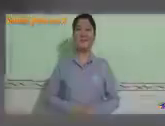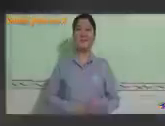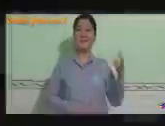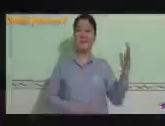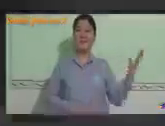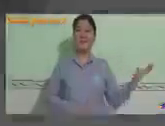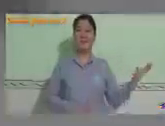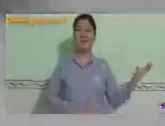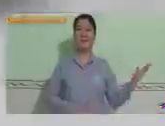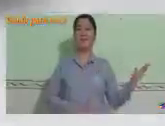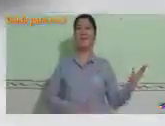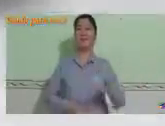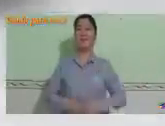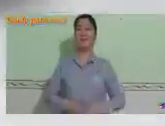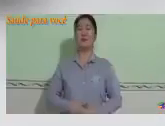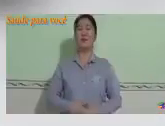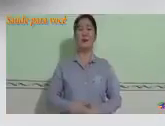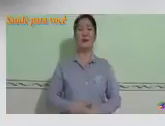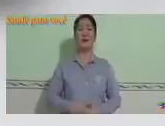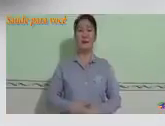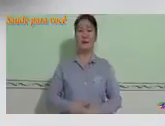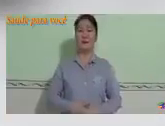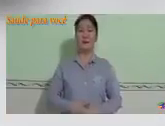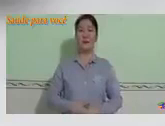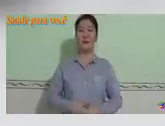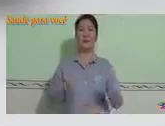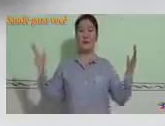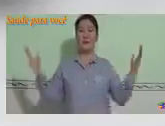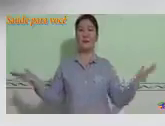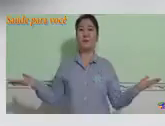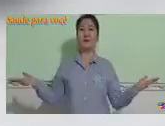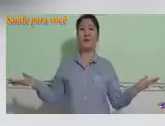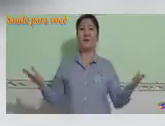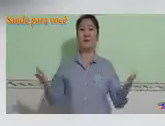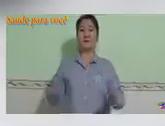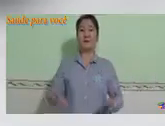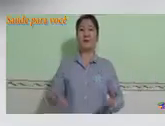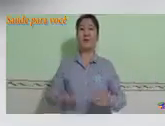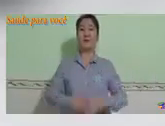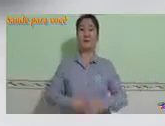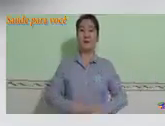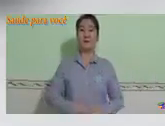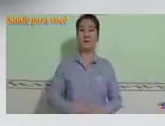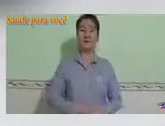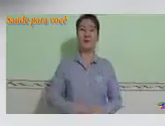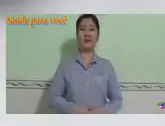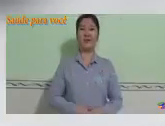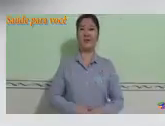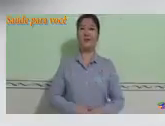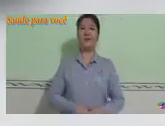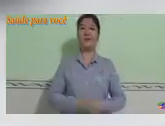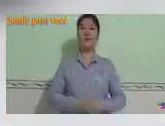do músculo sejam ativadas durante o treino, existem exercícios específicos para focar mais em uma ou duas